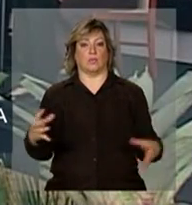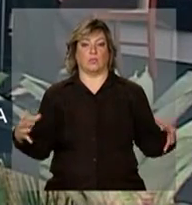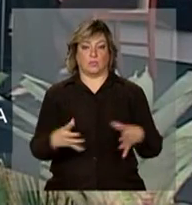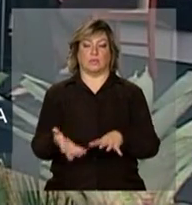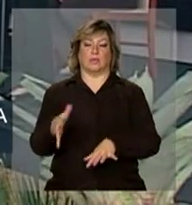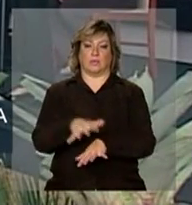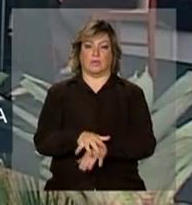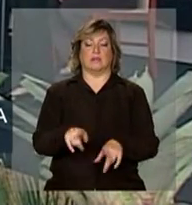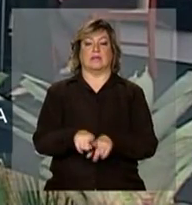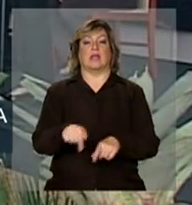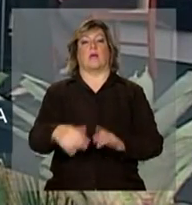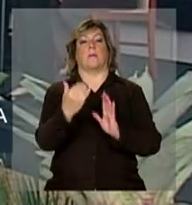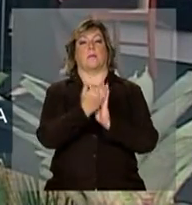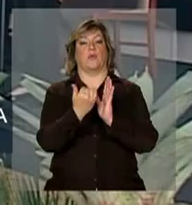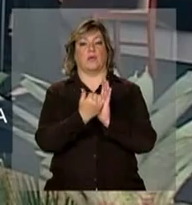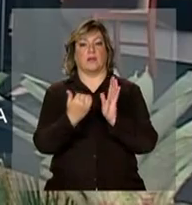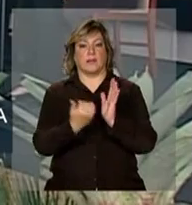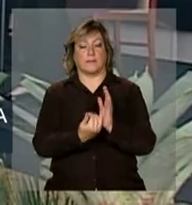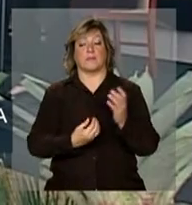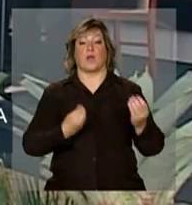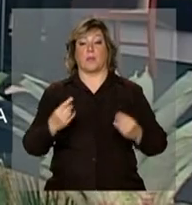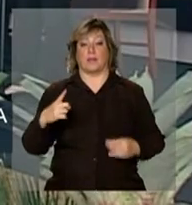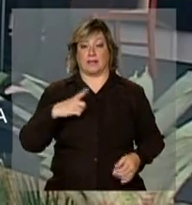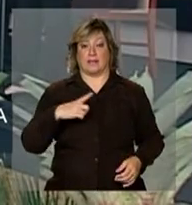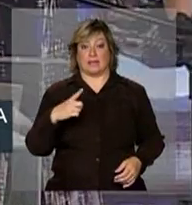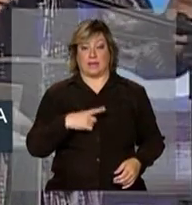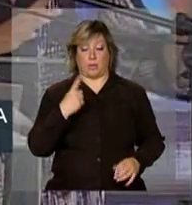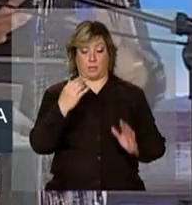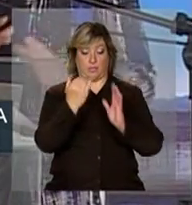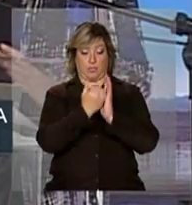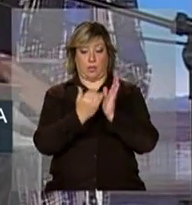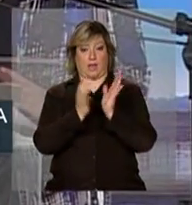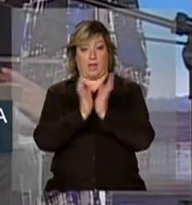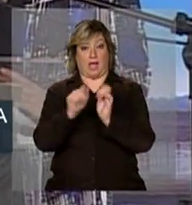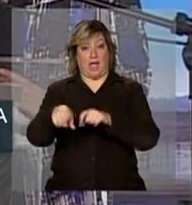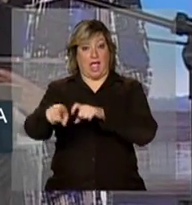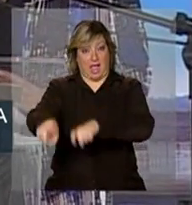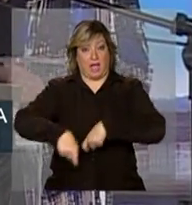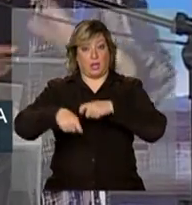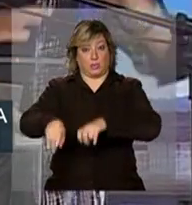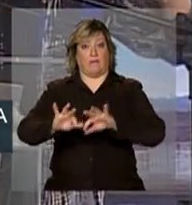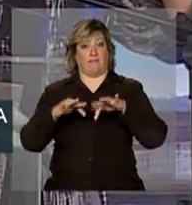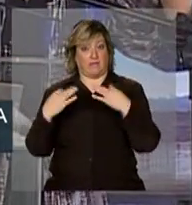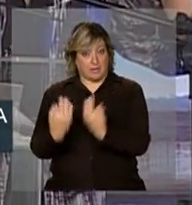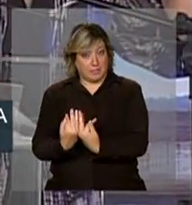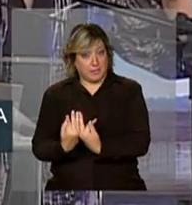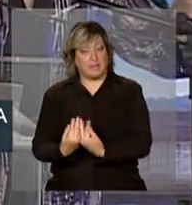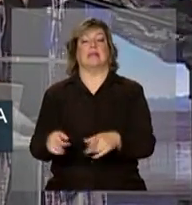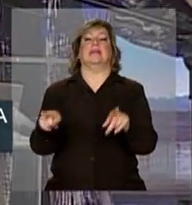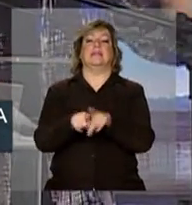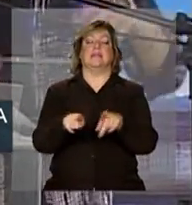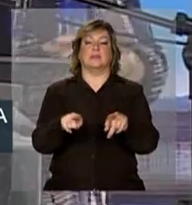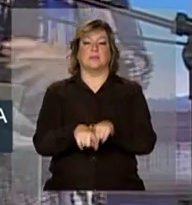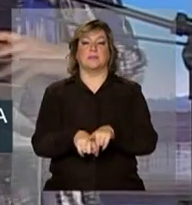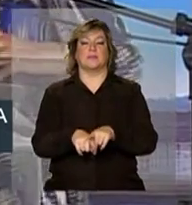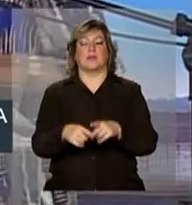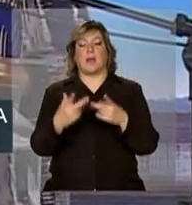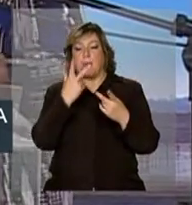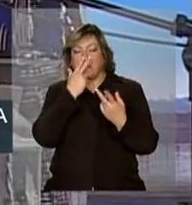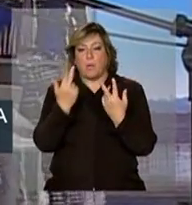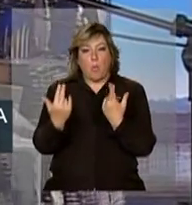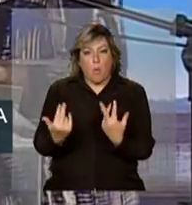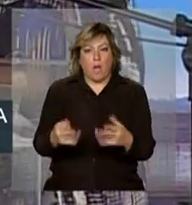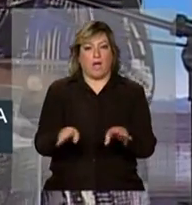um programa, como se tem um programa para agricultura familiar, baseado num programa de agricultura